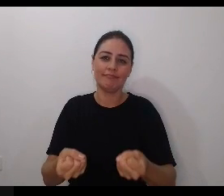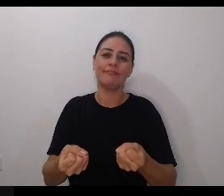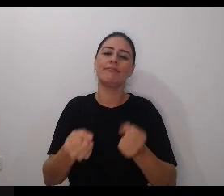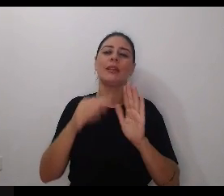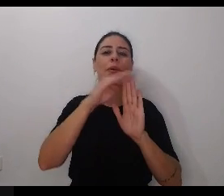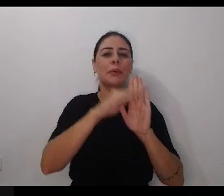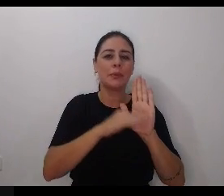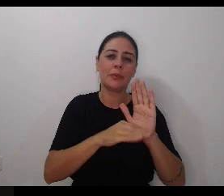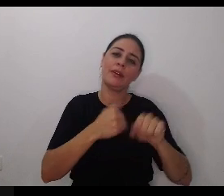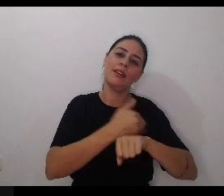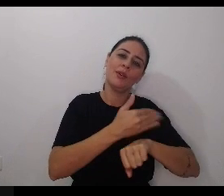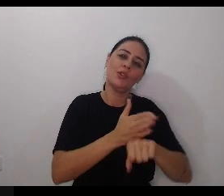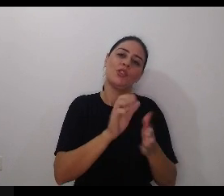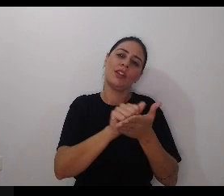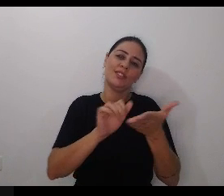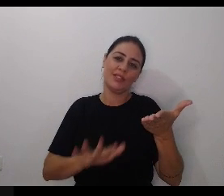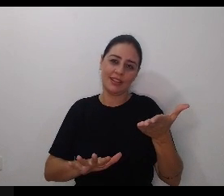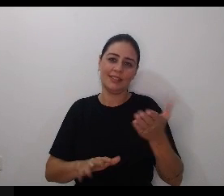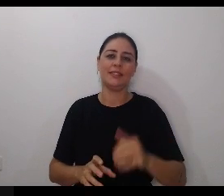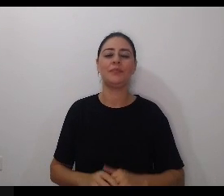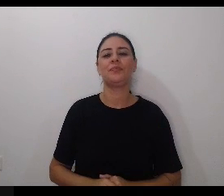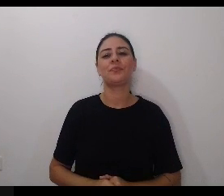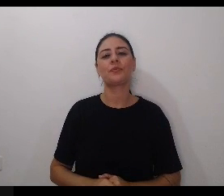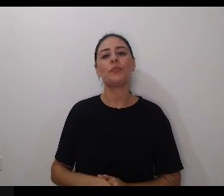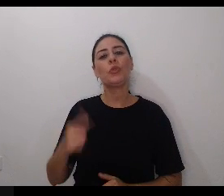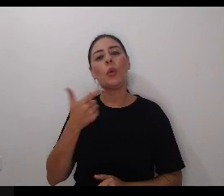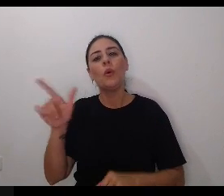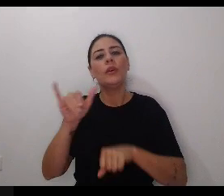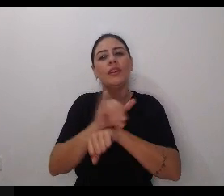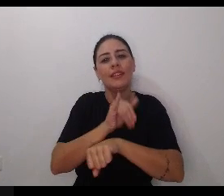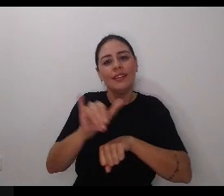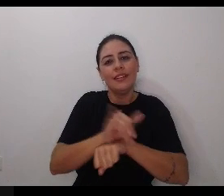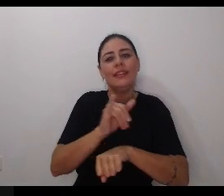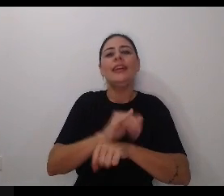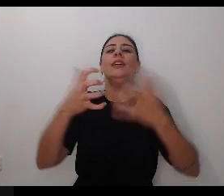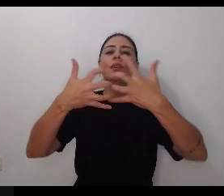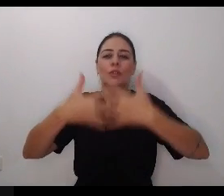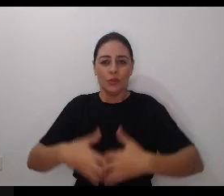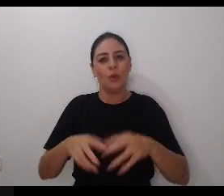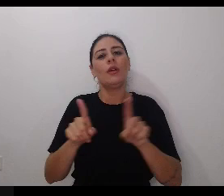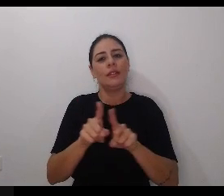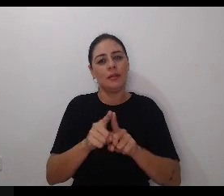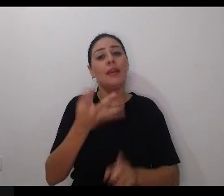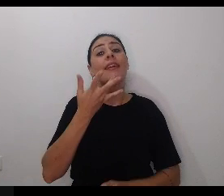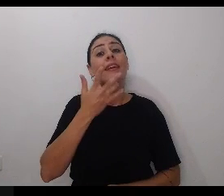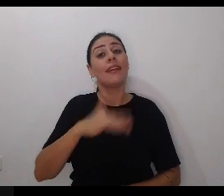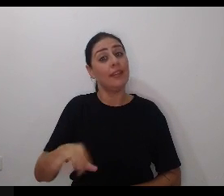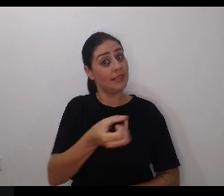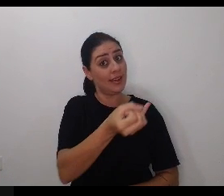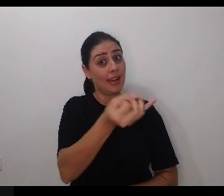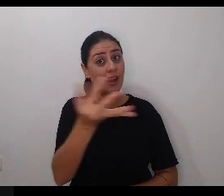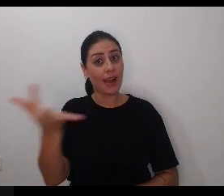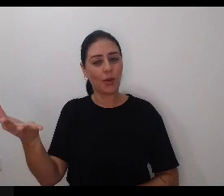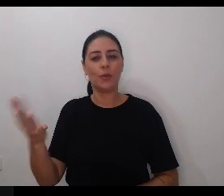E facilitar a, a aceitação dela mesmo, dessa rotina e dessas atividades. Um